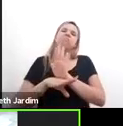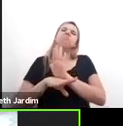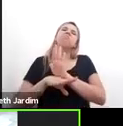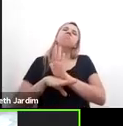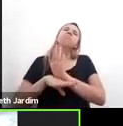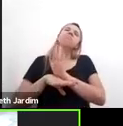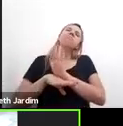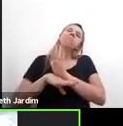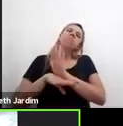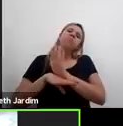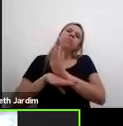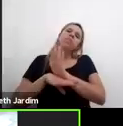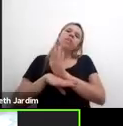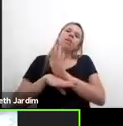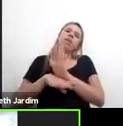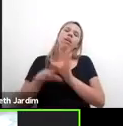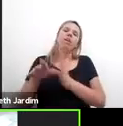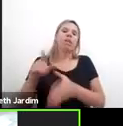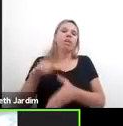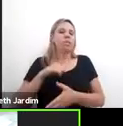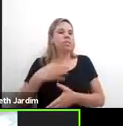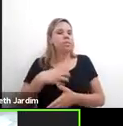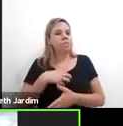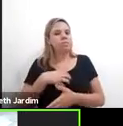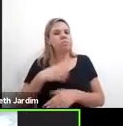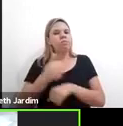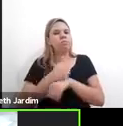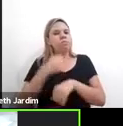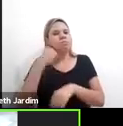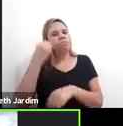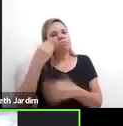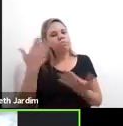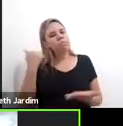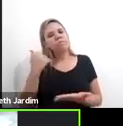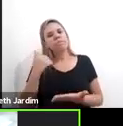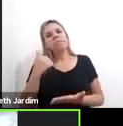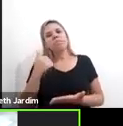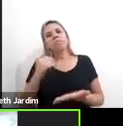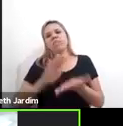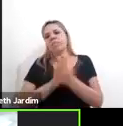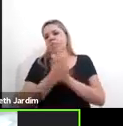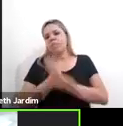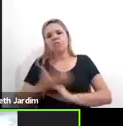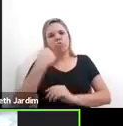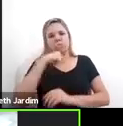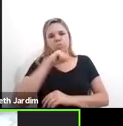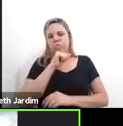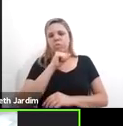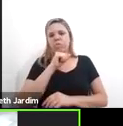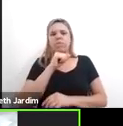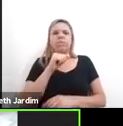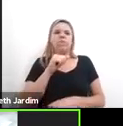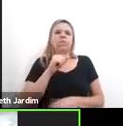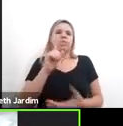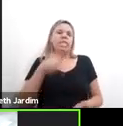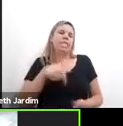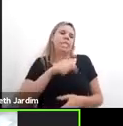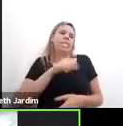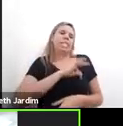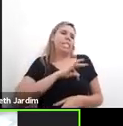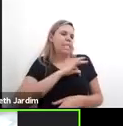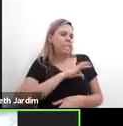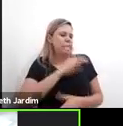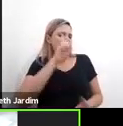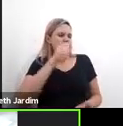E esse feeling que vocês têm de não agredir a mãe no sentido de mandar técnica, de mandar